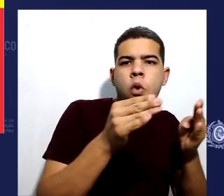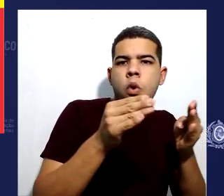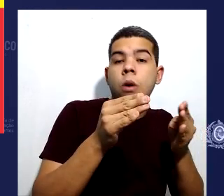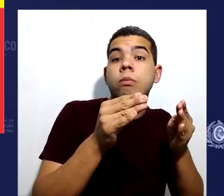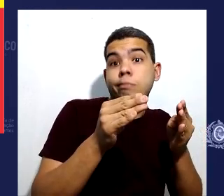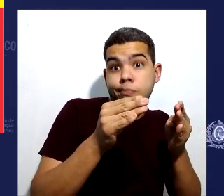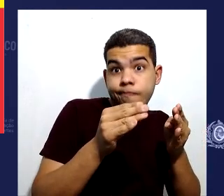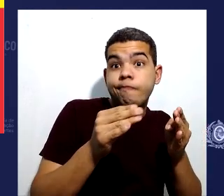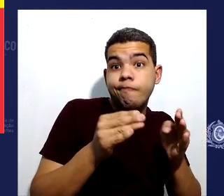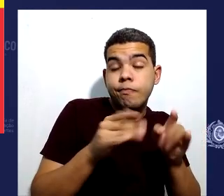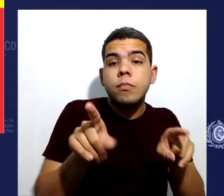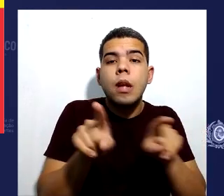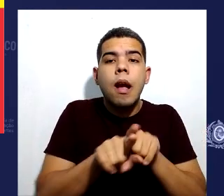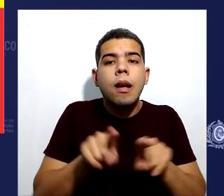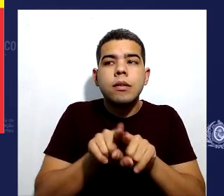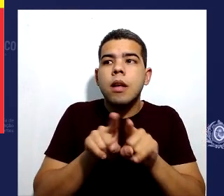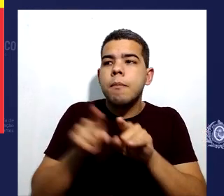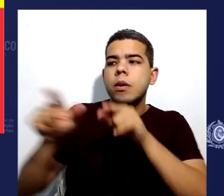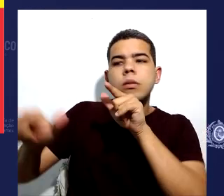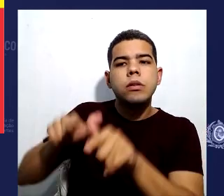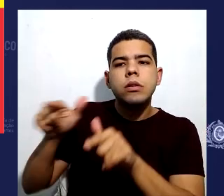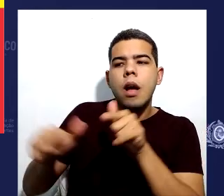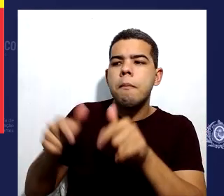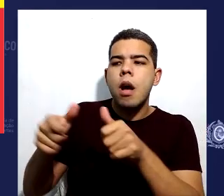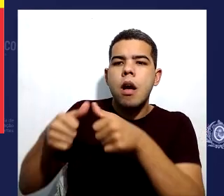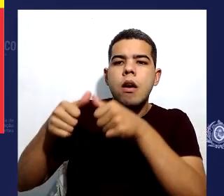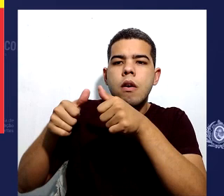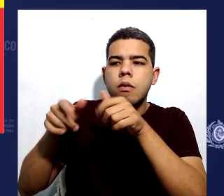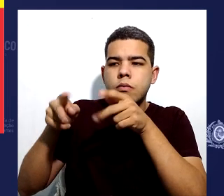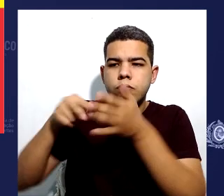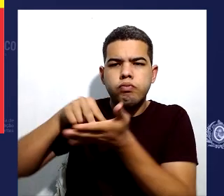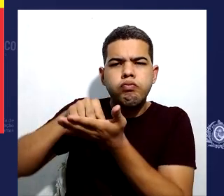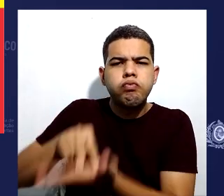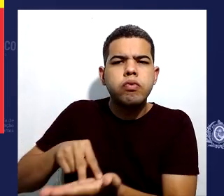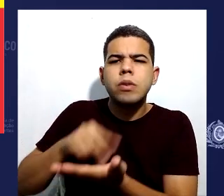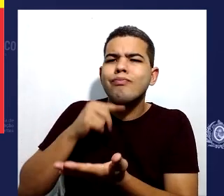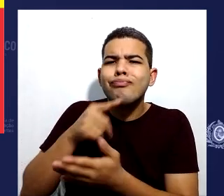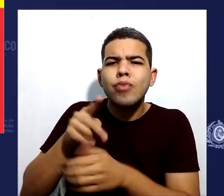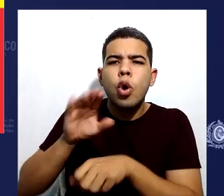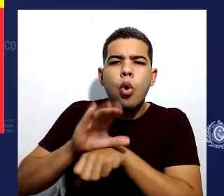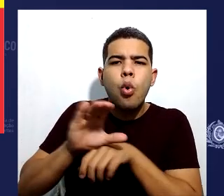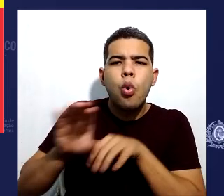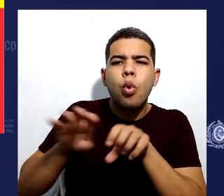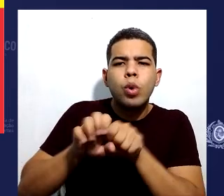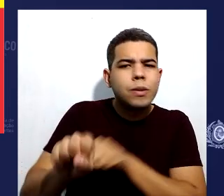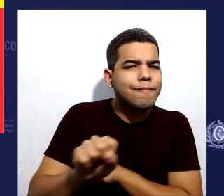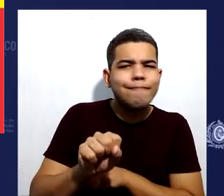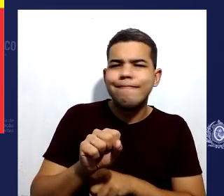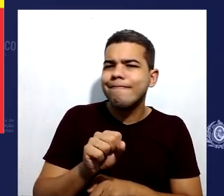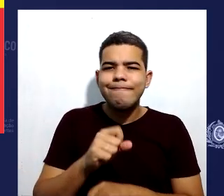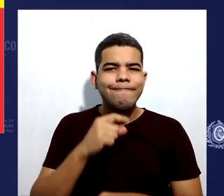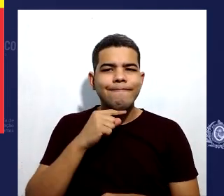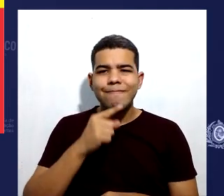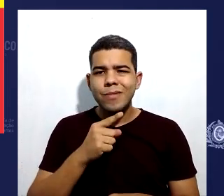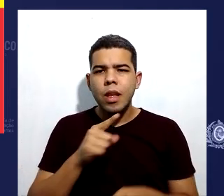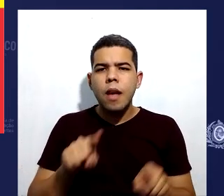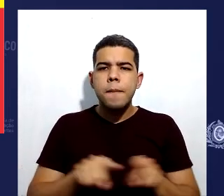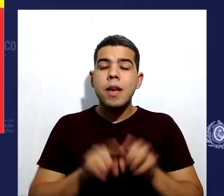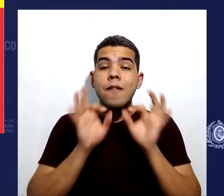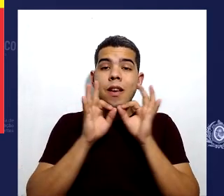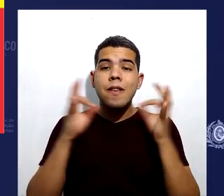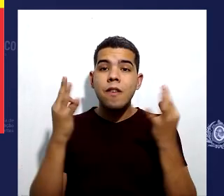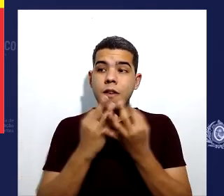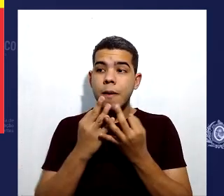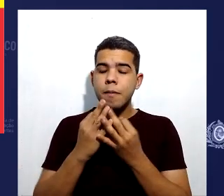no emprego, concluir um curso e vai conviver em família ou até mesmo fazer planos para o futuro. Essas